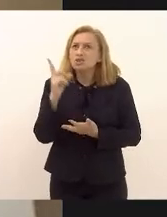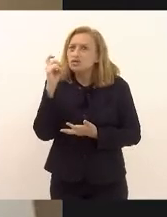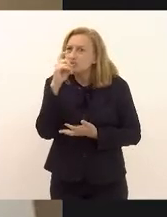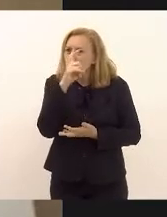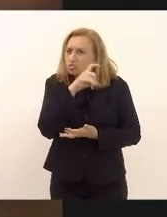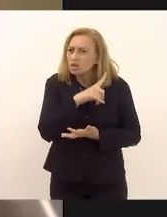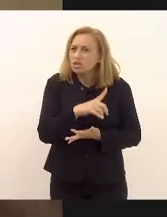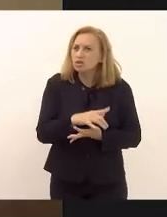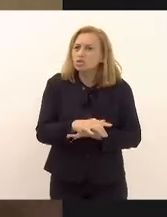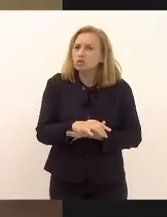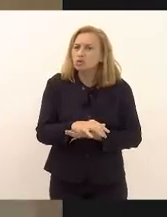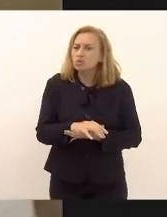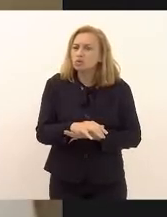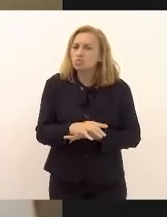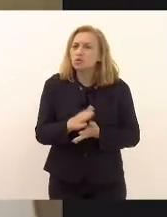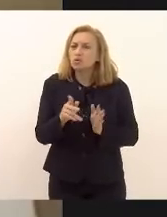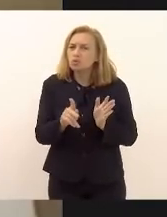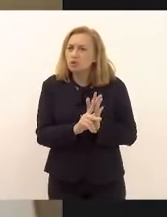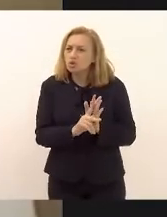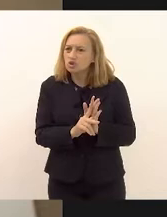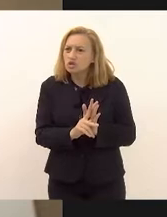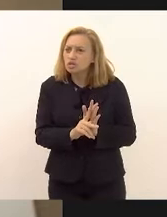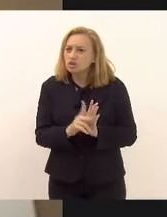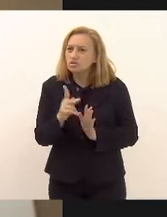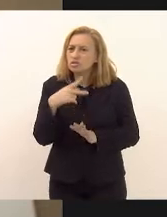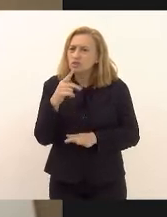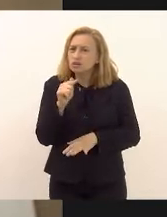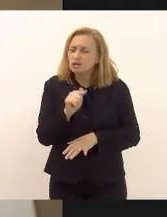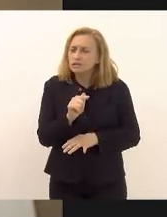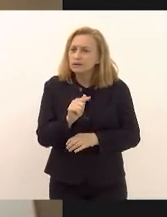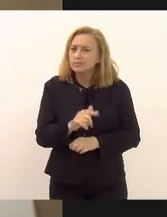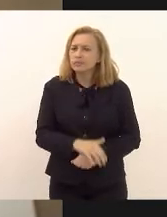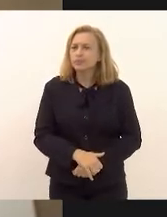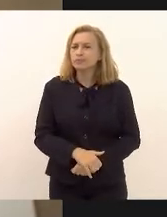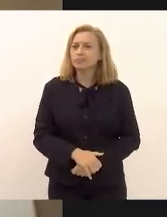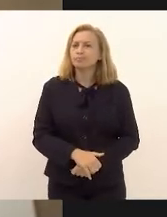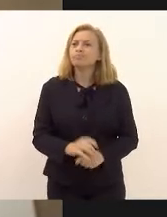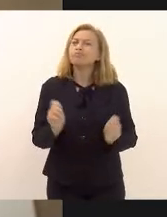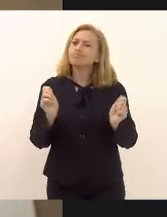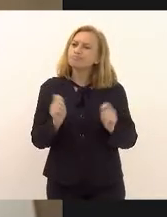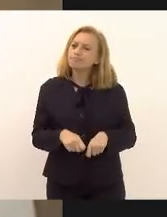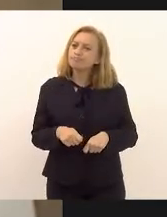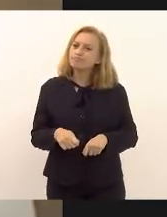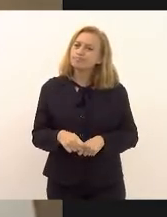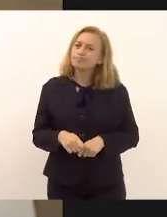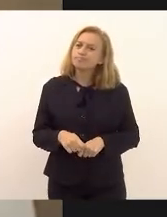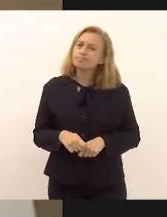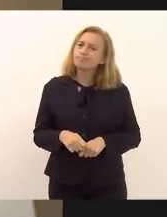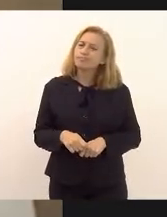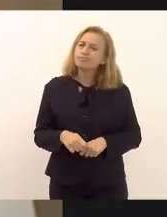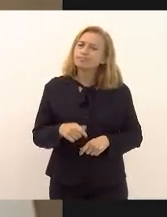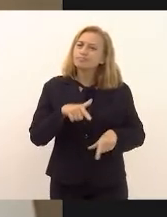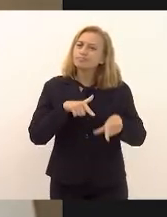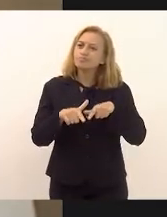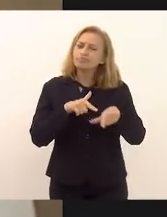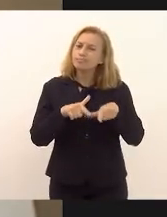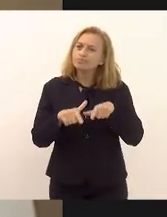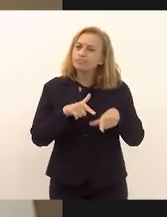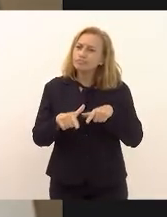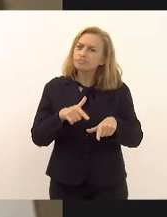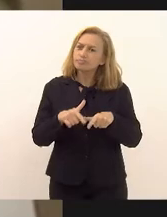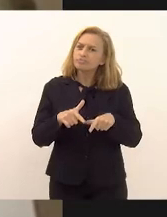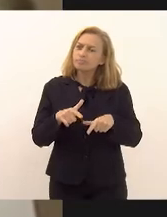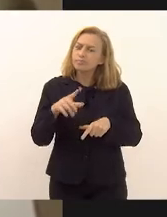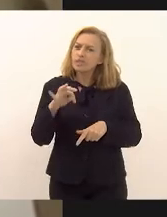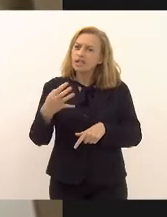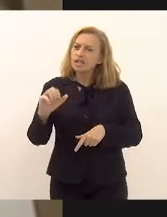dificuldade, o projeto trata e traz uma possibilidade de se trabalhar